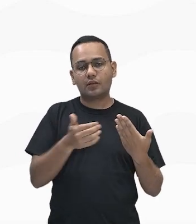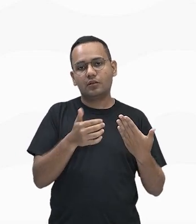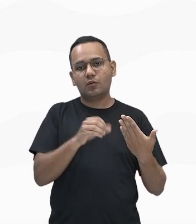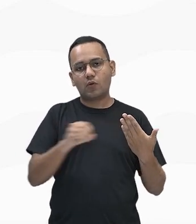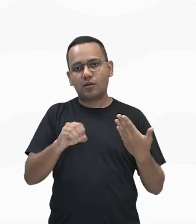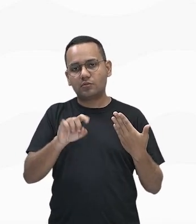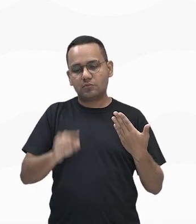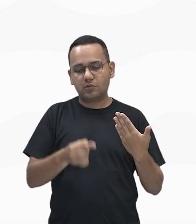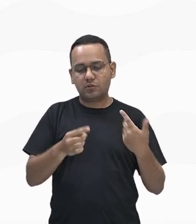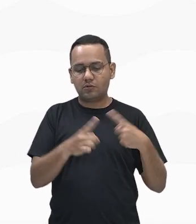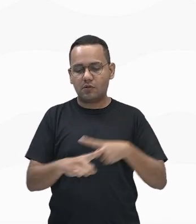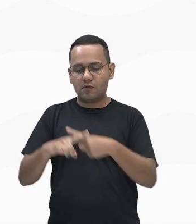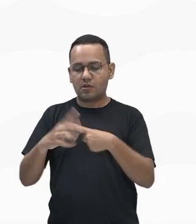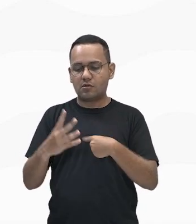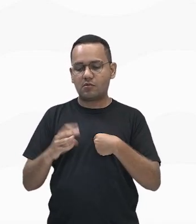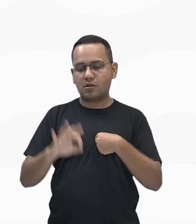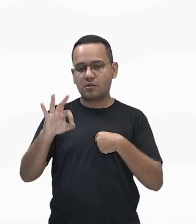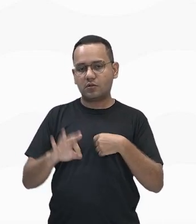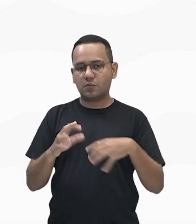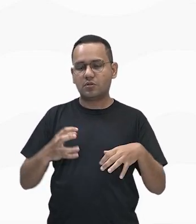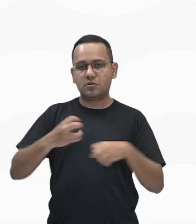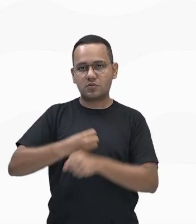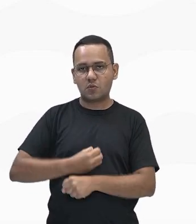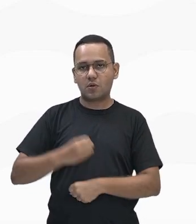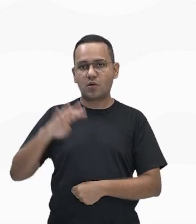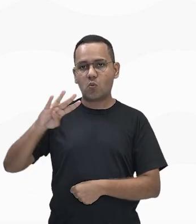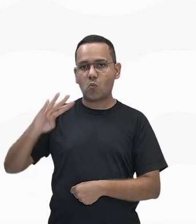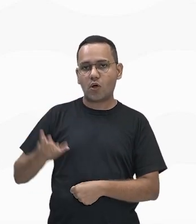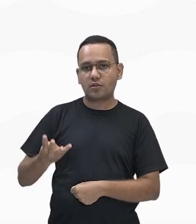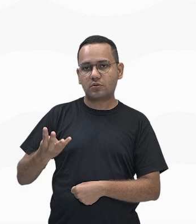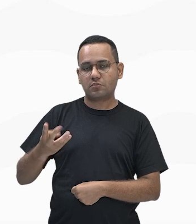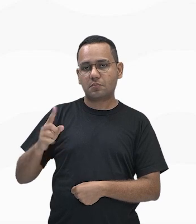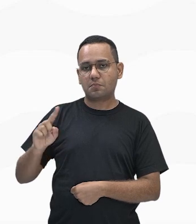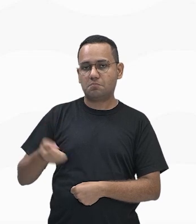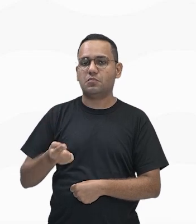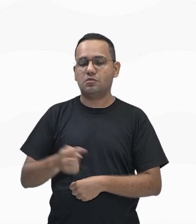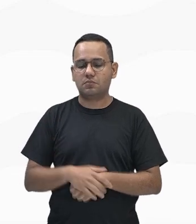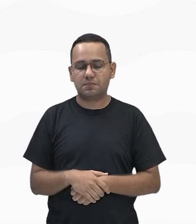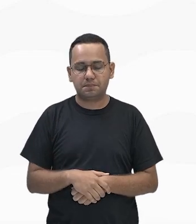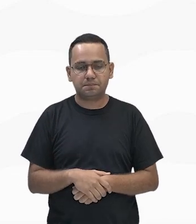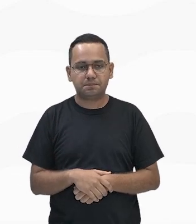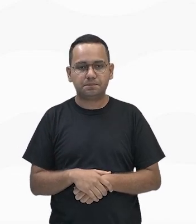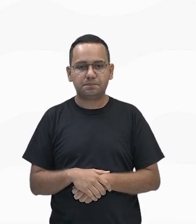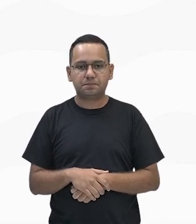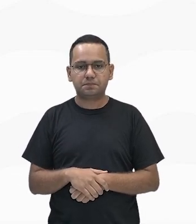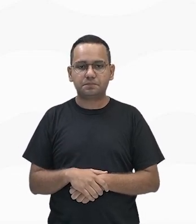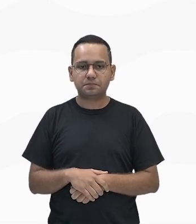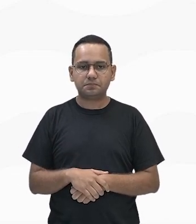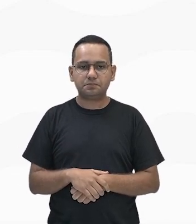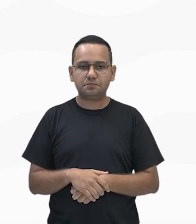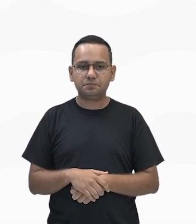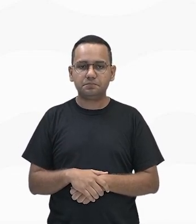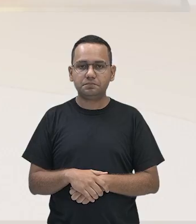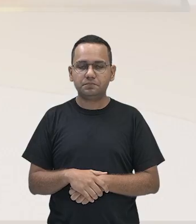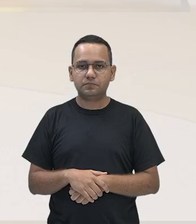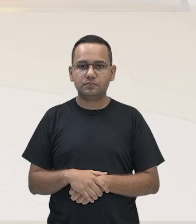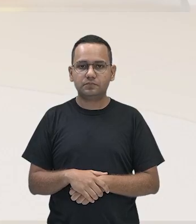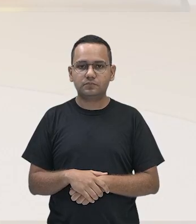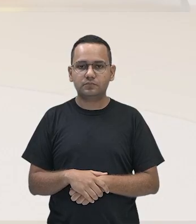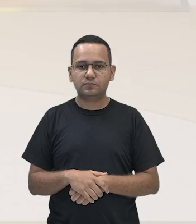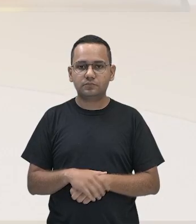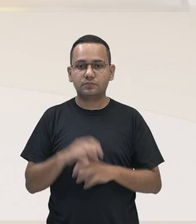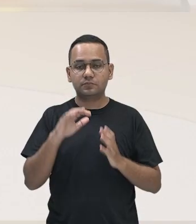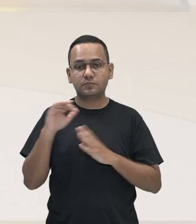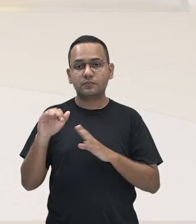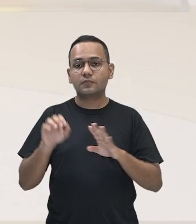de IPVA. Tudo bem? E aí algumas coisas, por exemplo, quando a gente trata de financiamento, né,